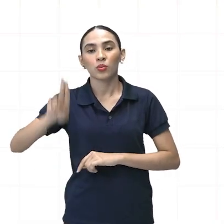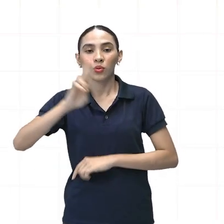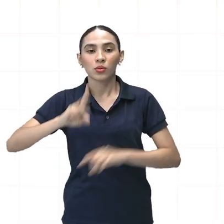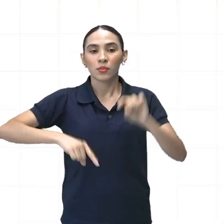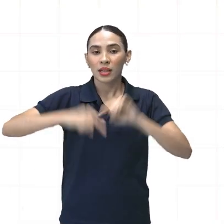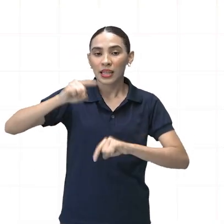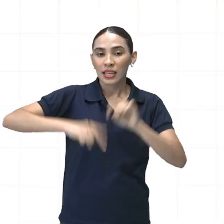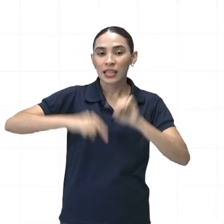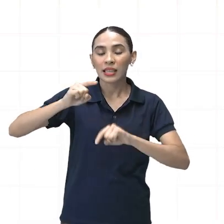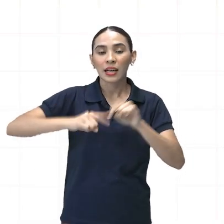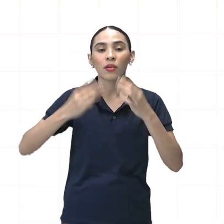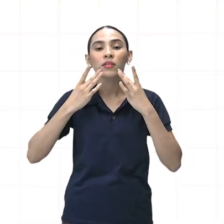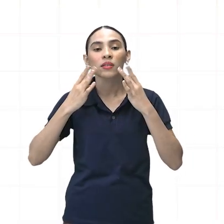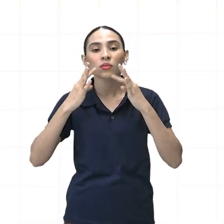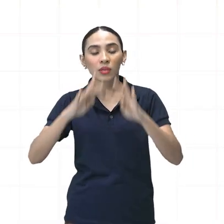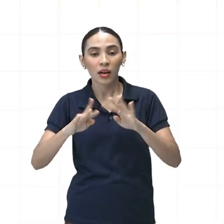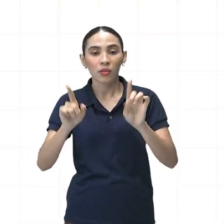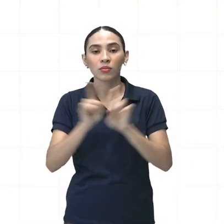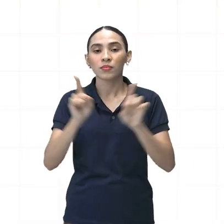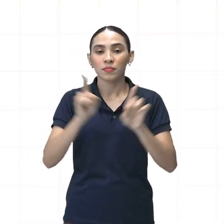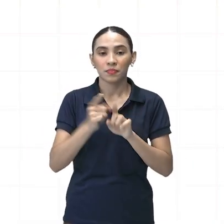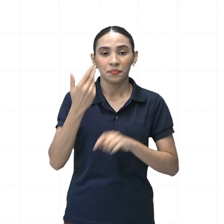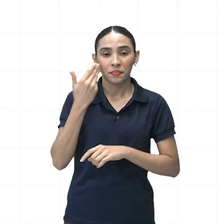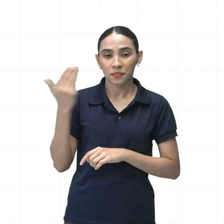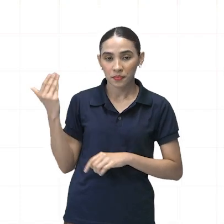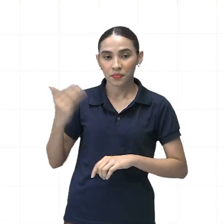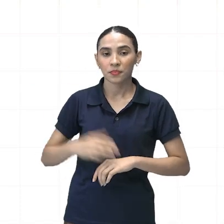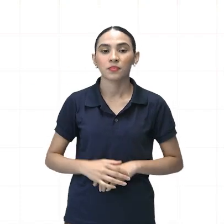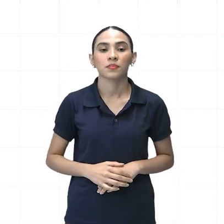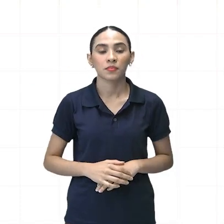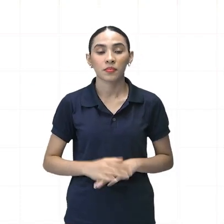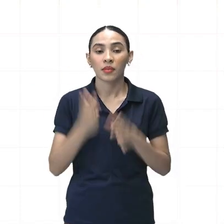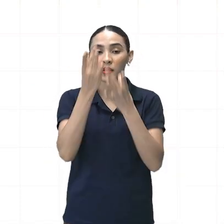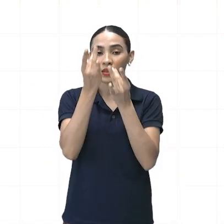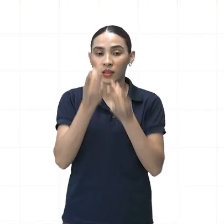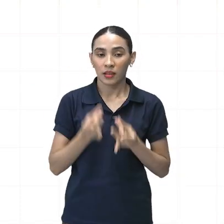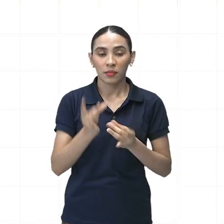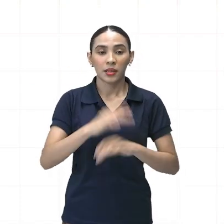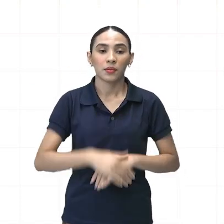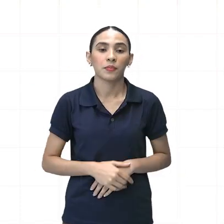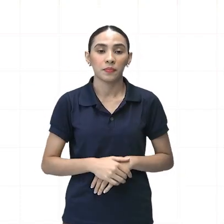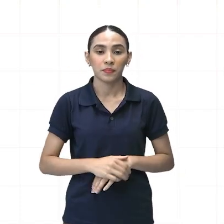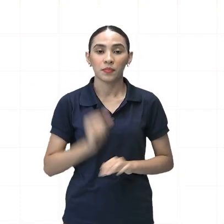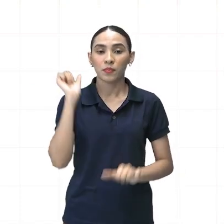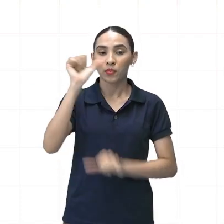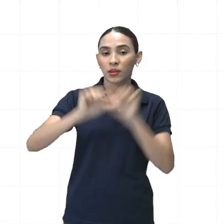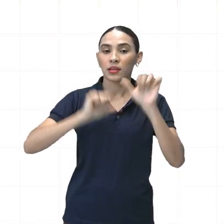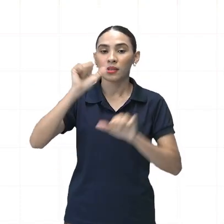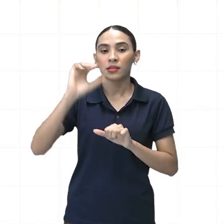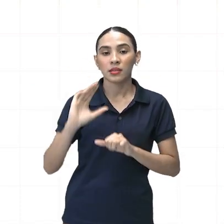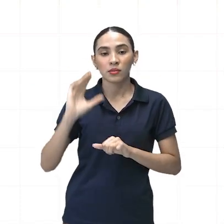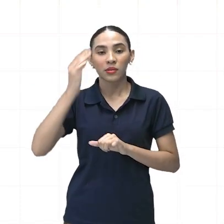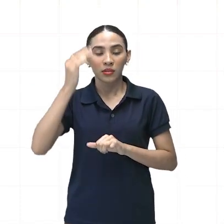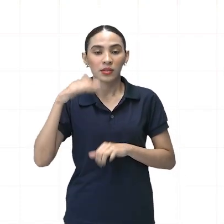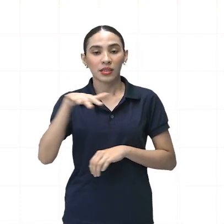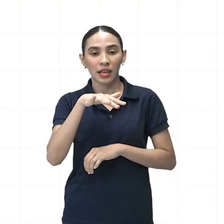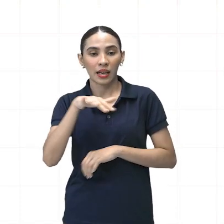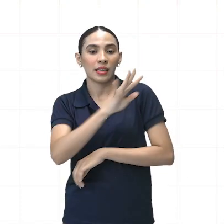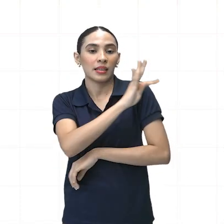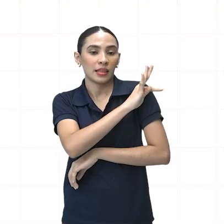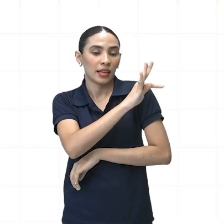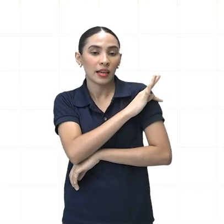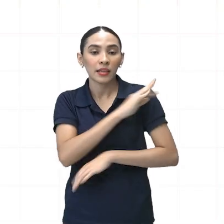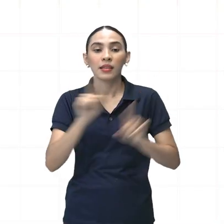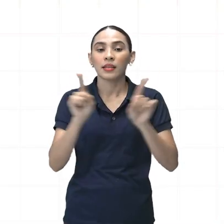dos recursos naturais e matérias-primas. O detalhamento, mudanças ocorridas na